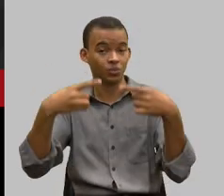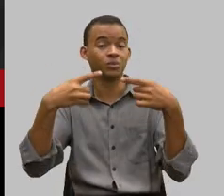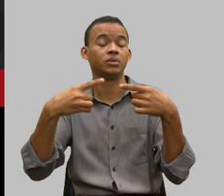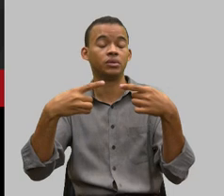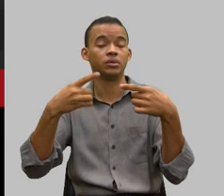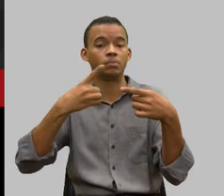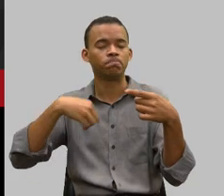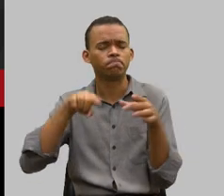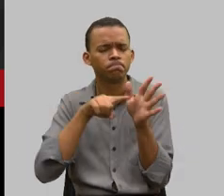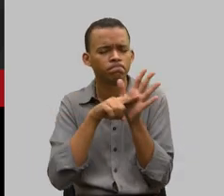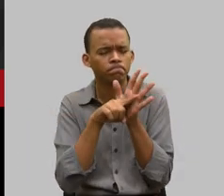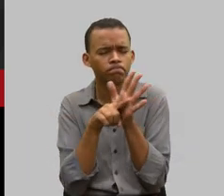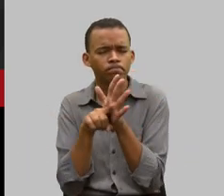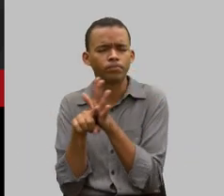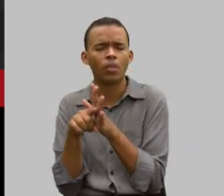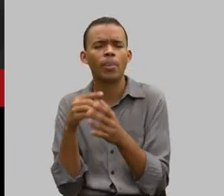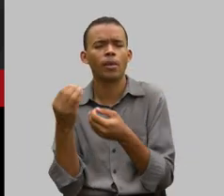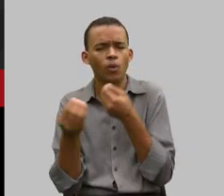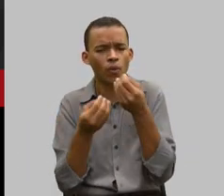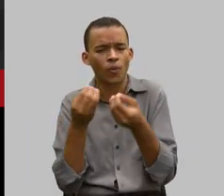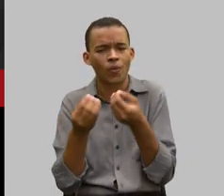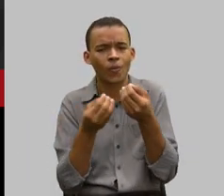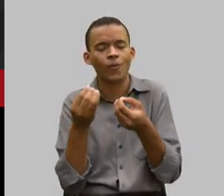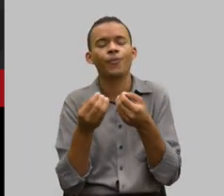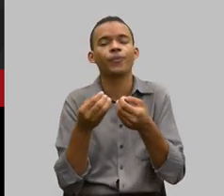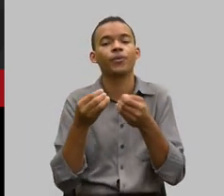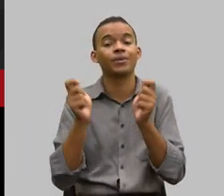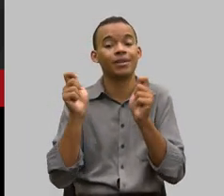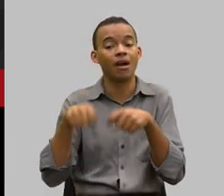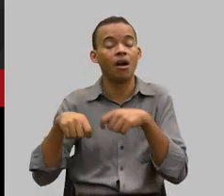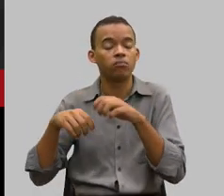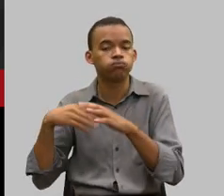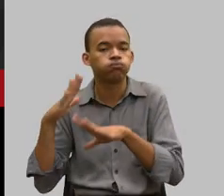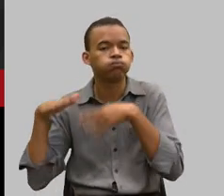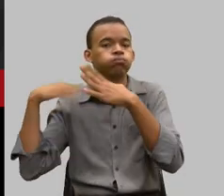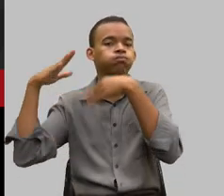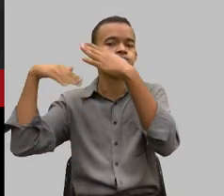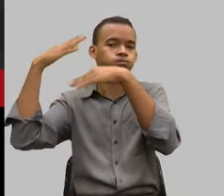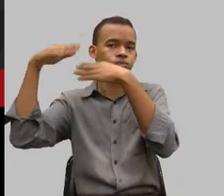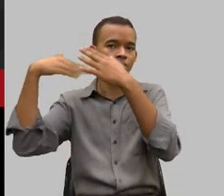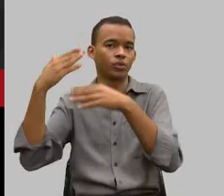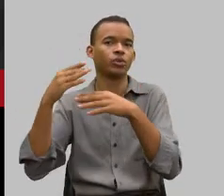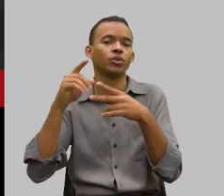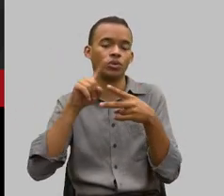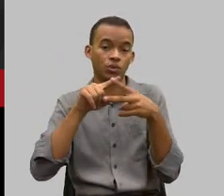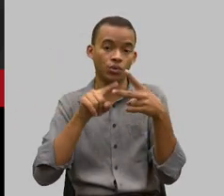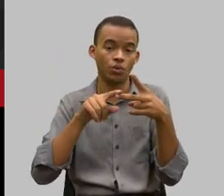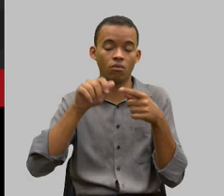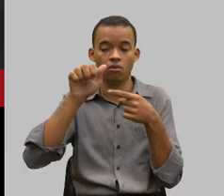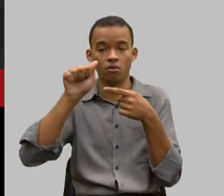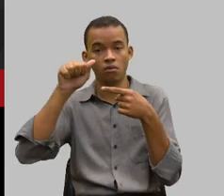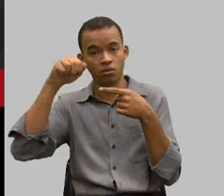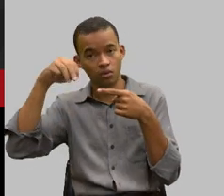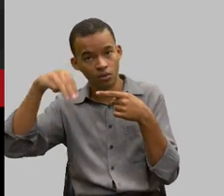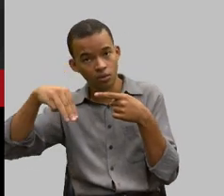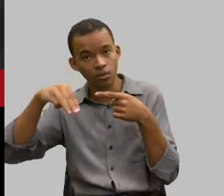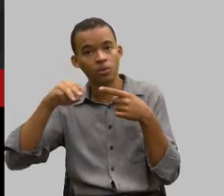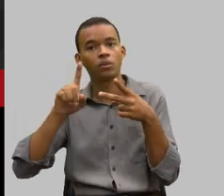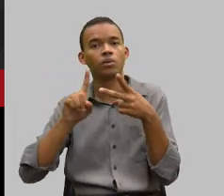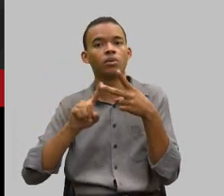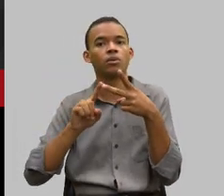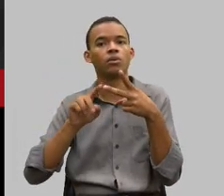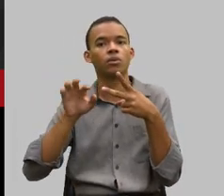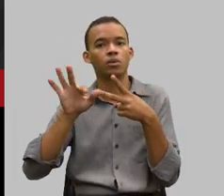intensa pra gente conseguir seguir as tendências colocar sempre tanto a Inconfidência AM quanto a inconfidência FM a brasileiríssima na